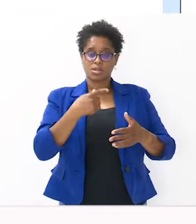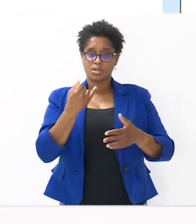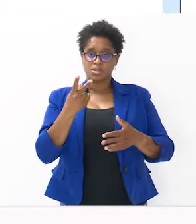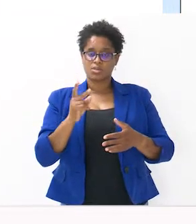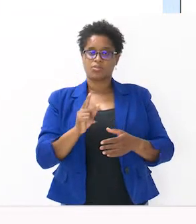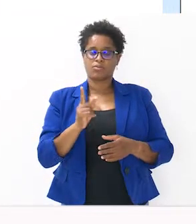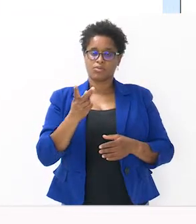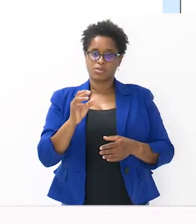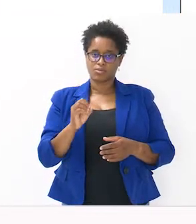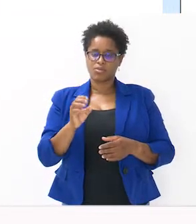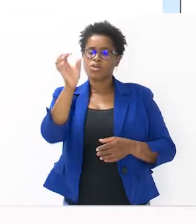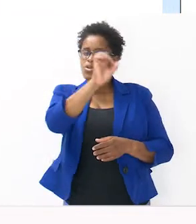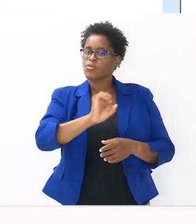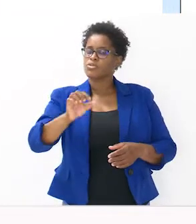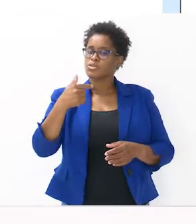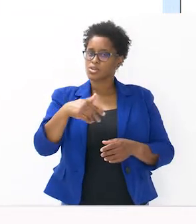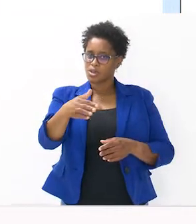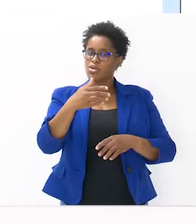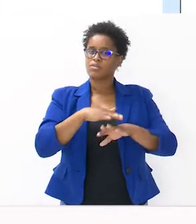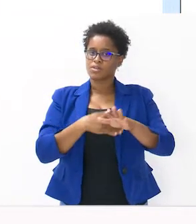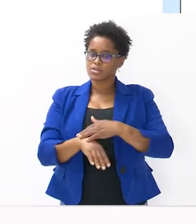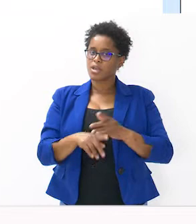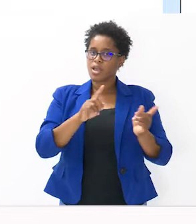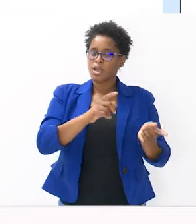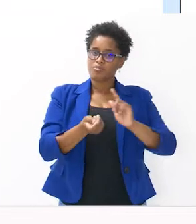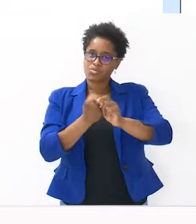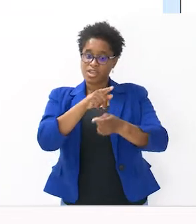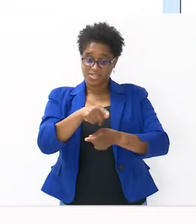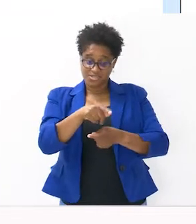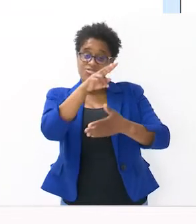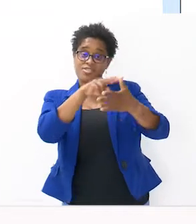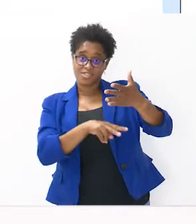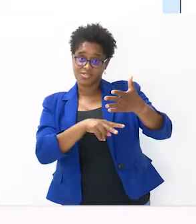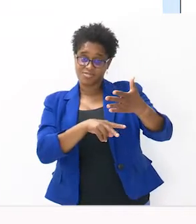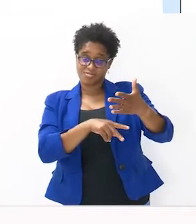narrativo. O que vocês terão que fazer é passar esse texto